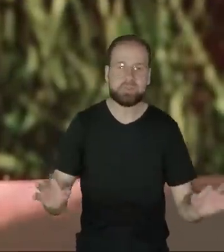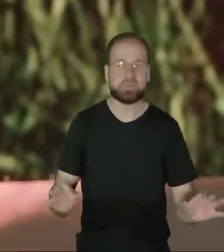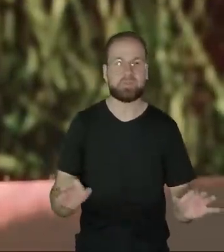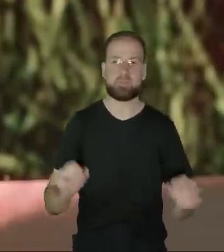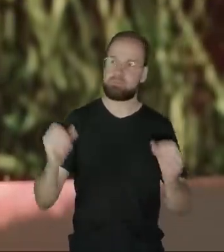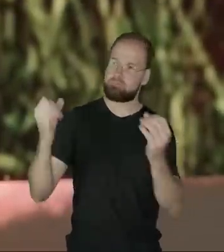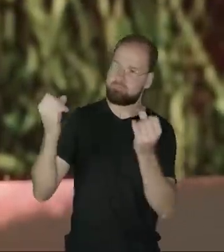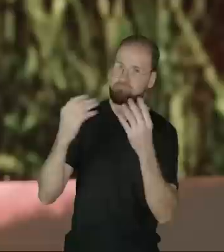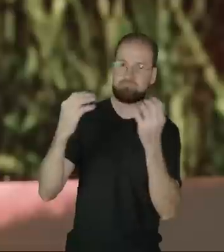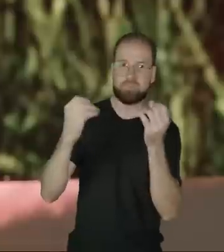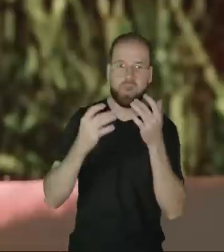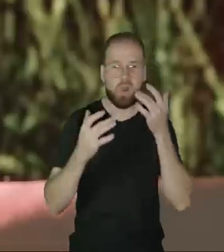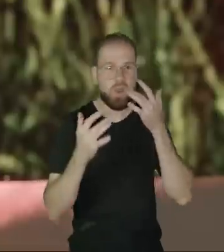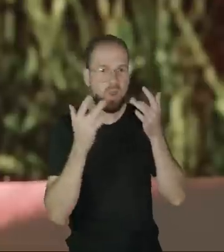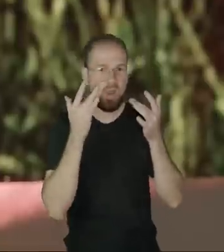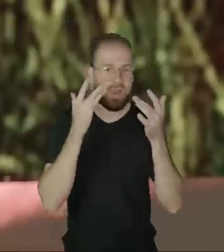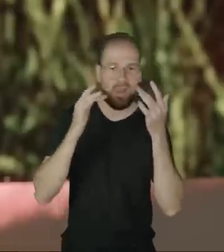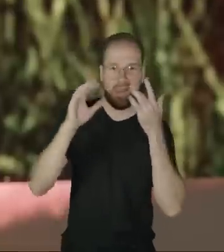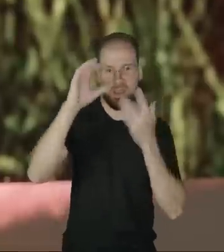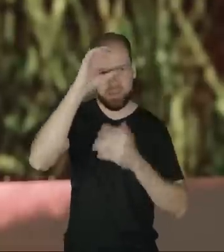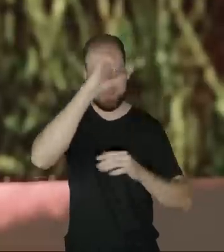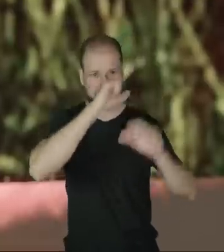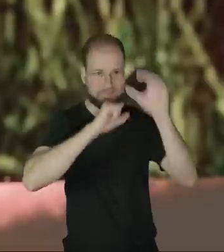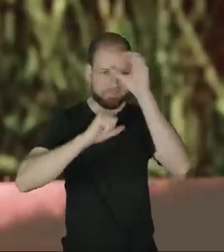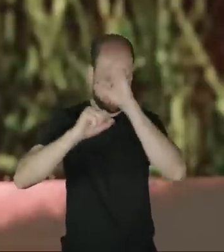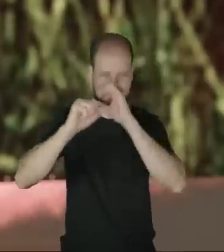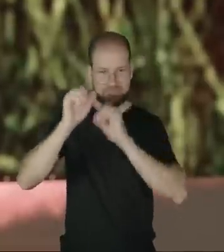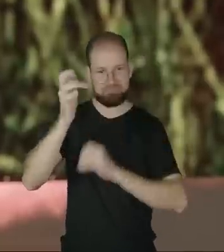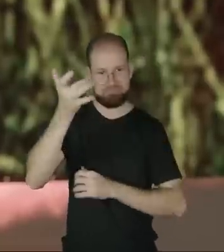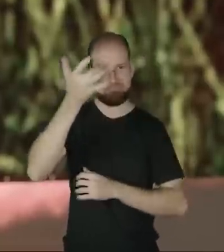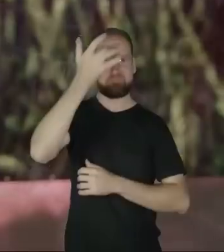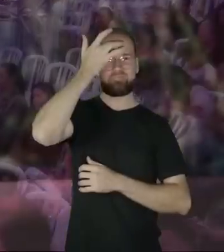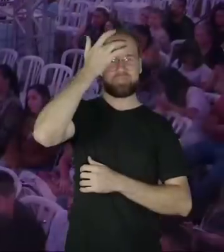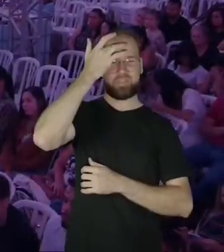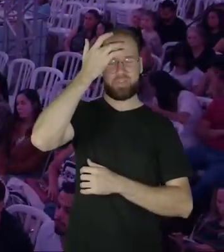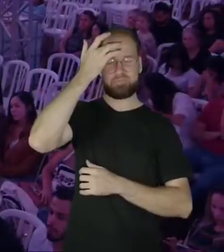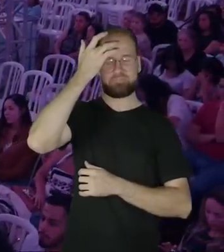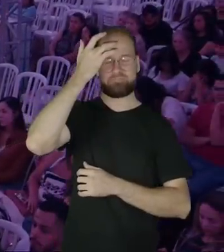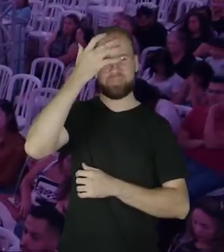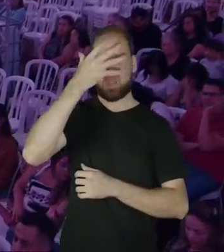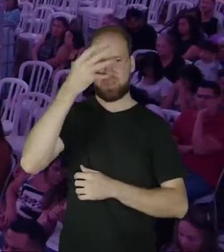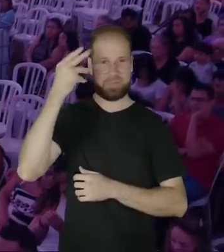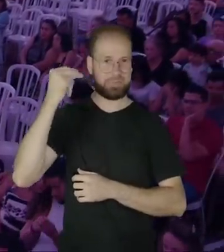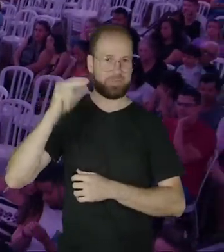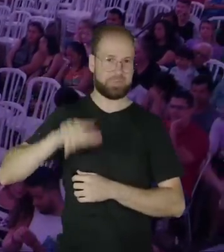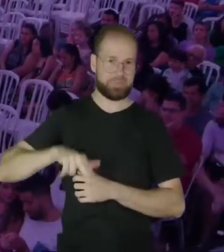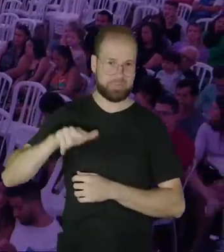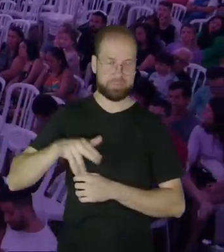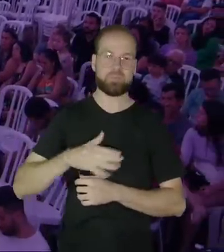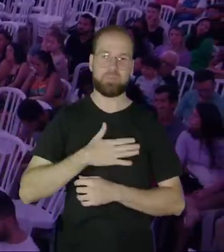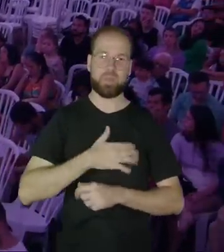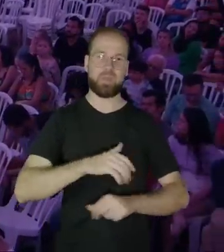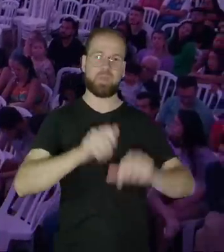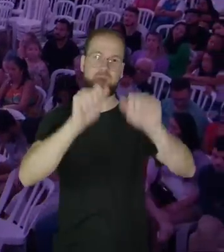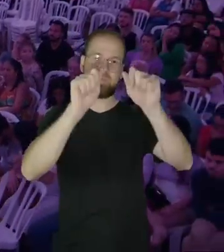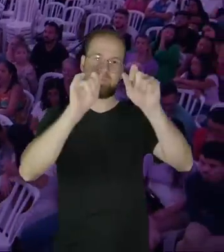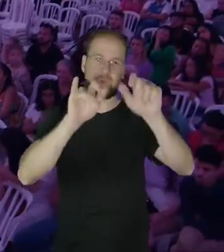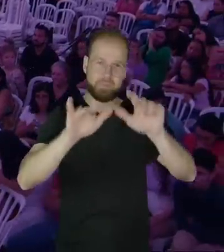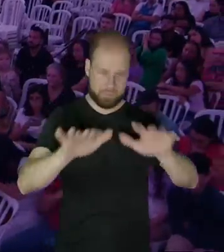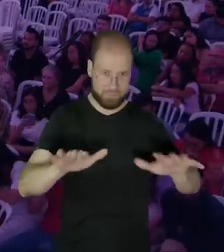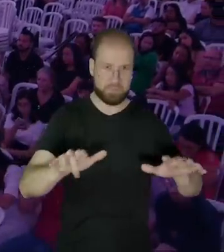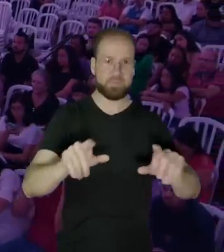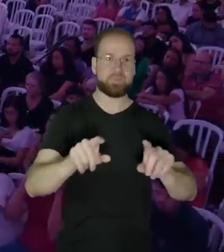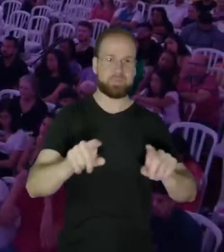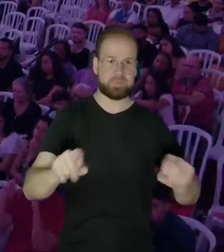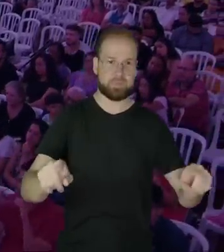Cristo entraram na nossa consciência, na nossa imaginação. E dou uma bênção a vocês, a bênção